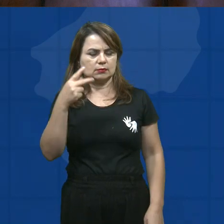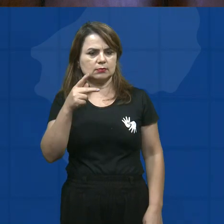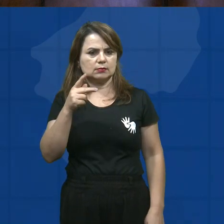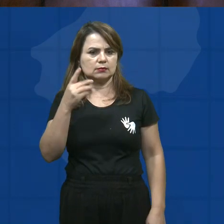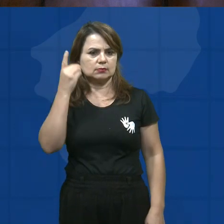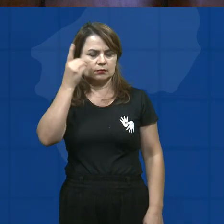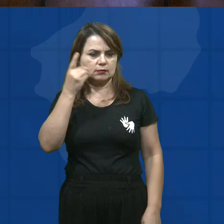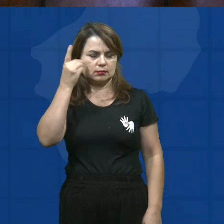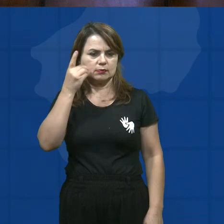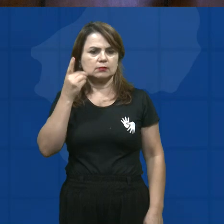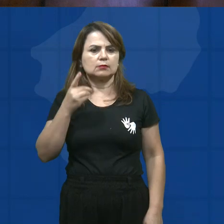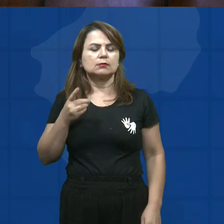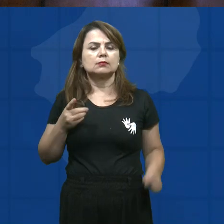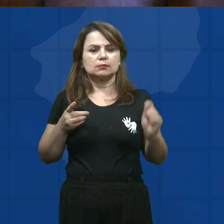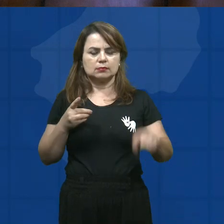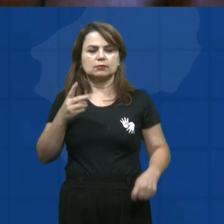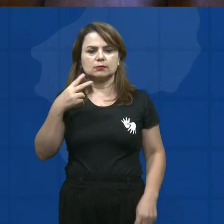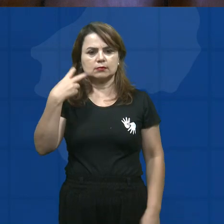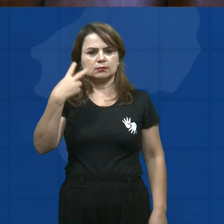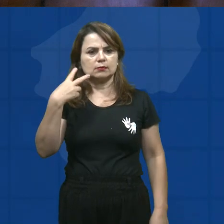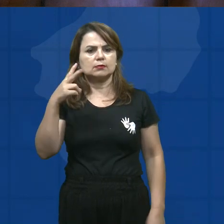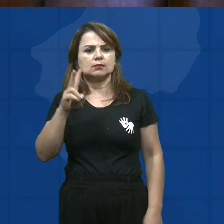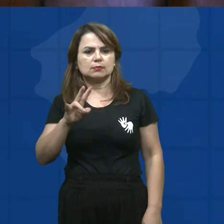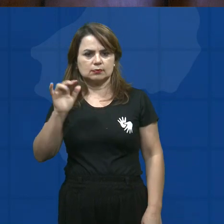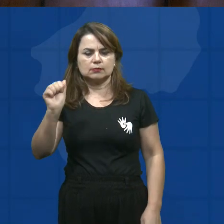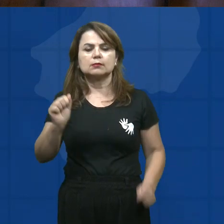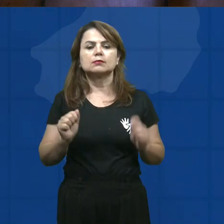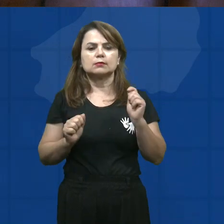Daniela. Sim. Vereadora Vânia Ramos. Sim.